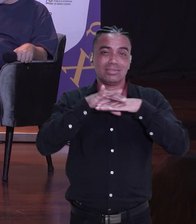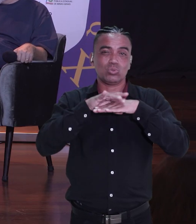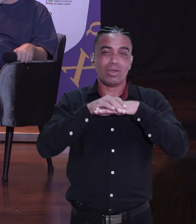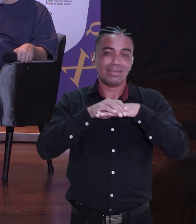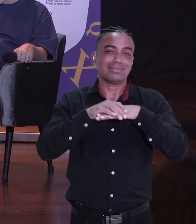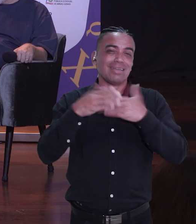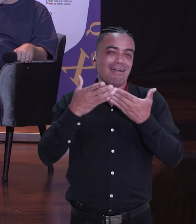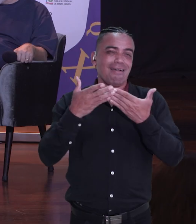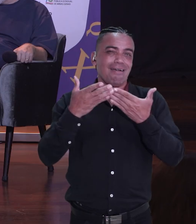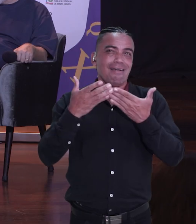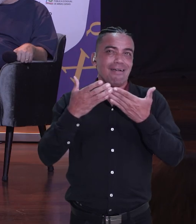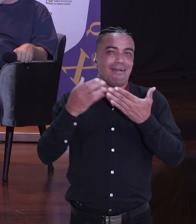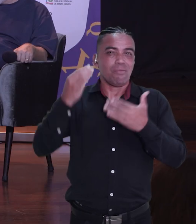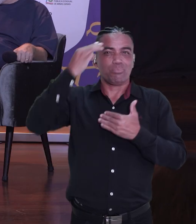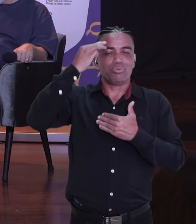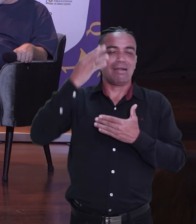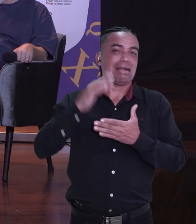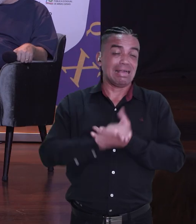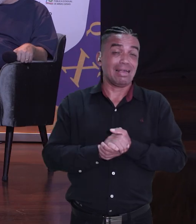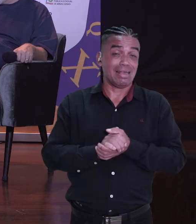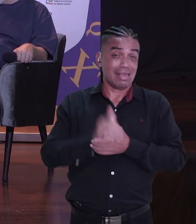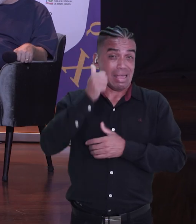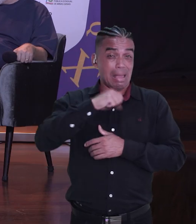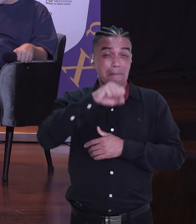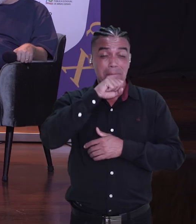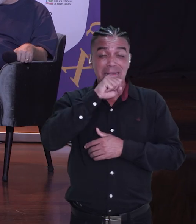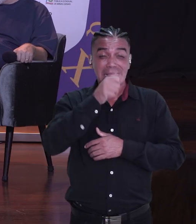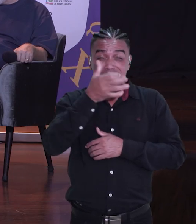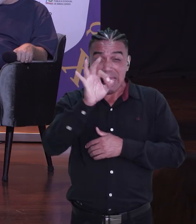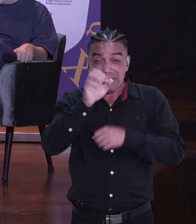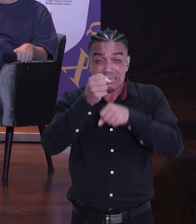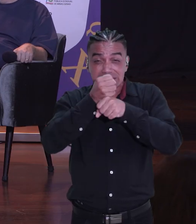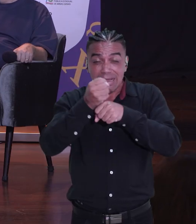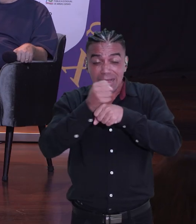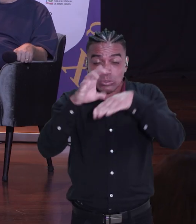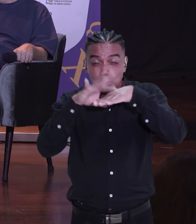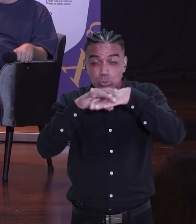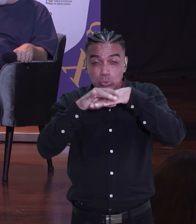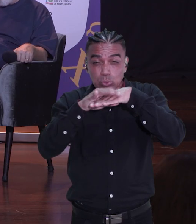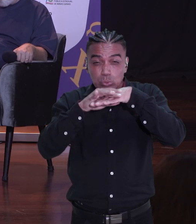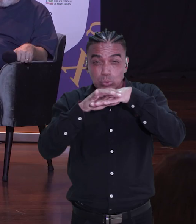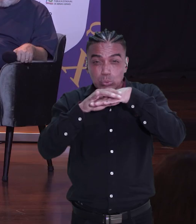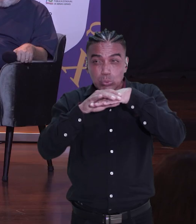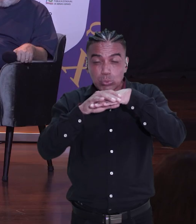com doença de Alzheimer. A minha mãe ficou 10 anos, né, doente, e